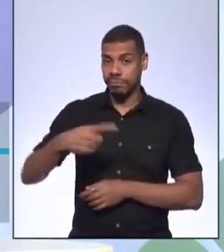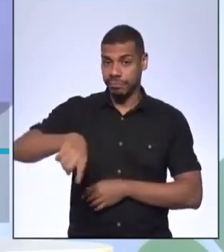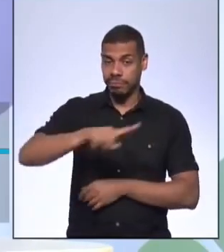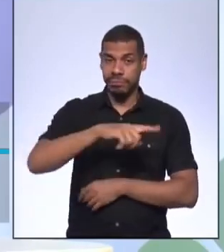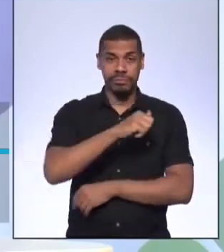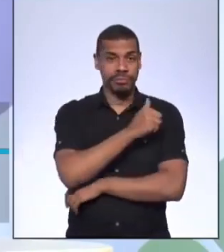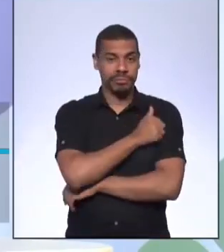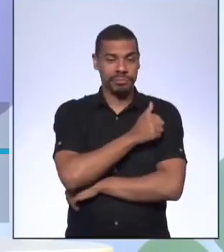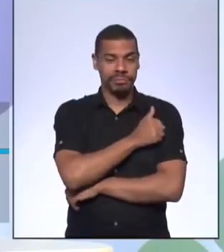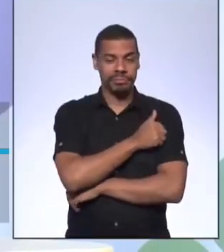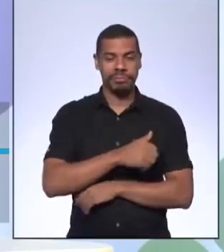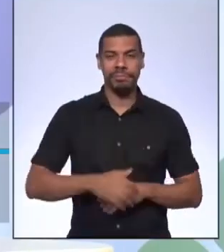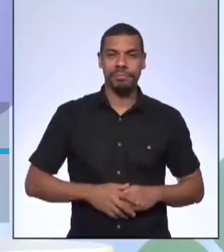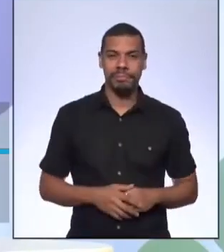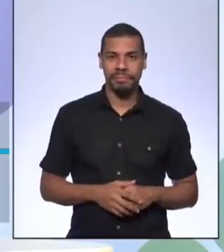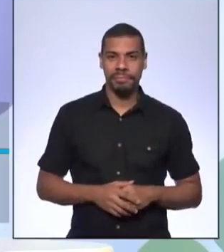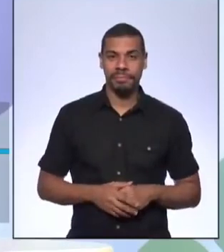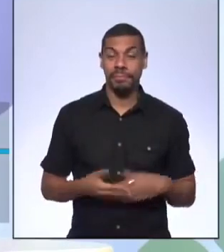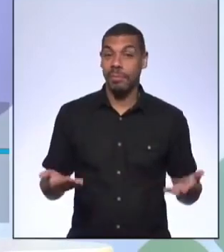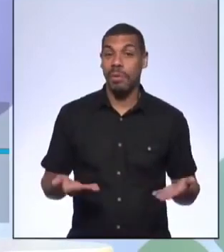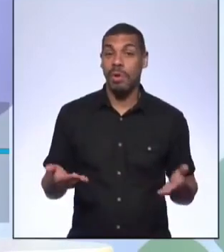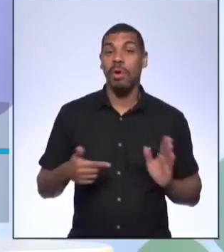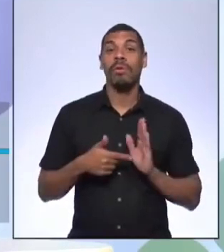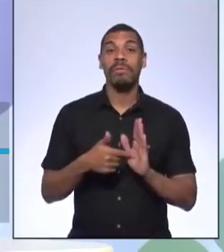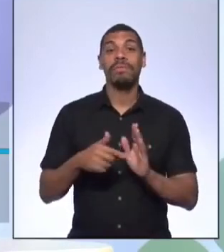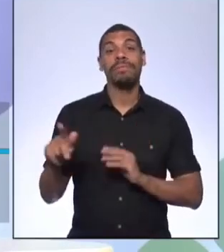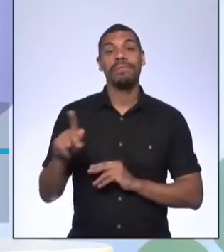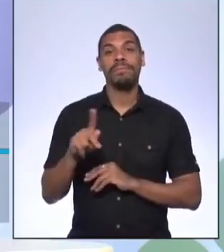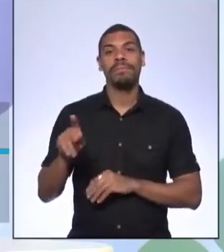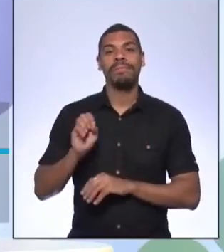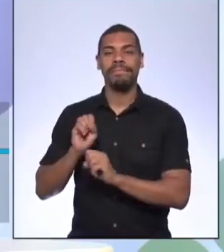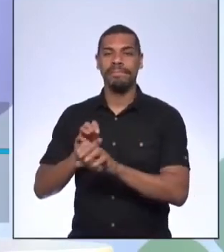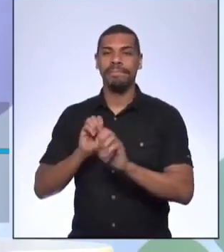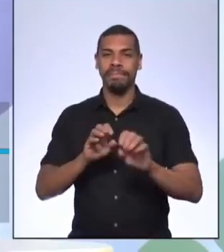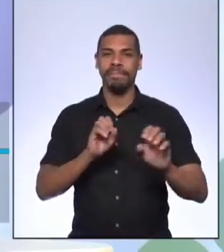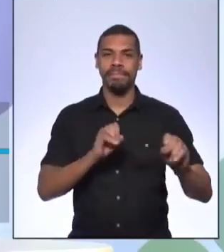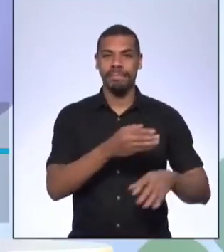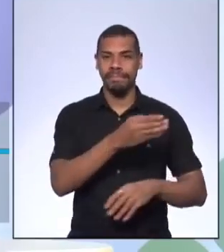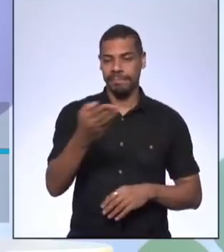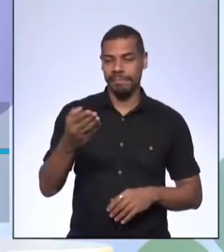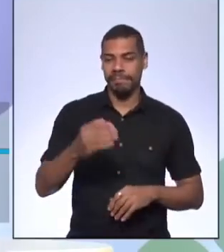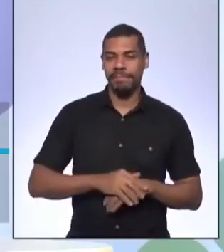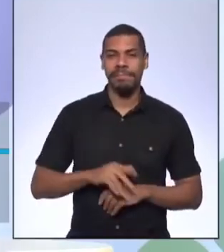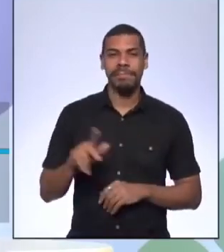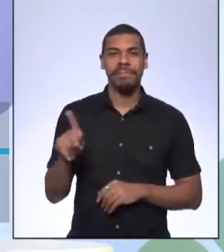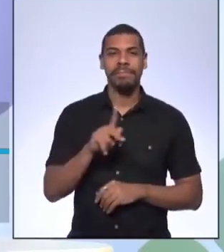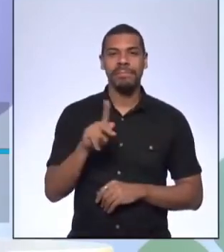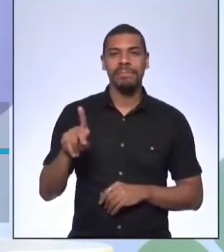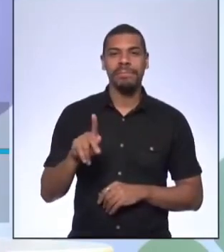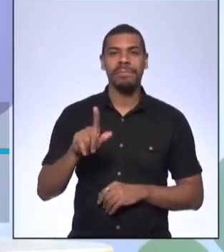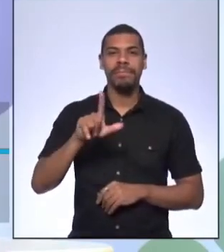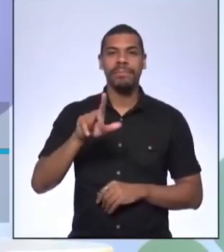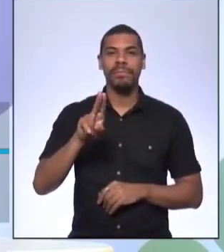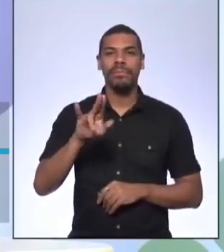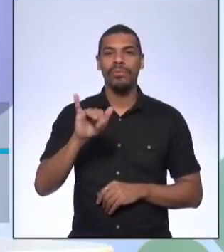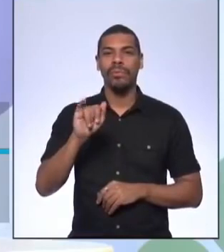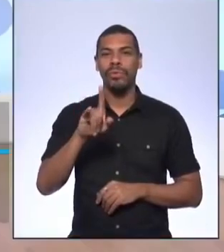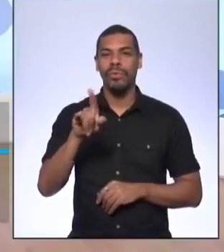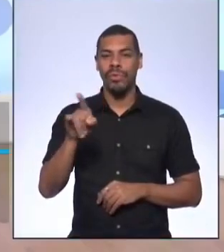nossos estudantes. Hoje quem vai ministrar a aula para vocês é a professora